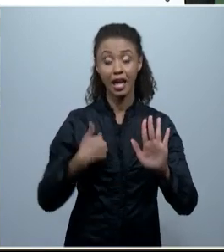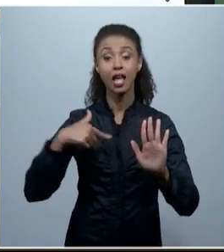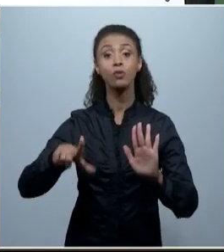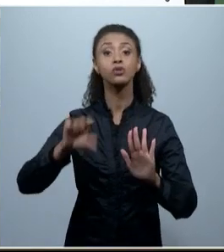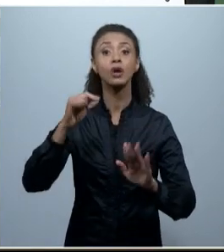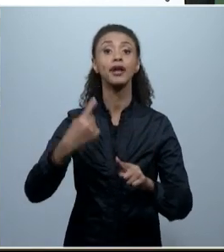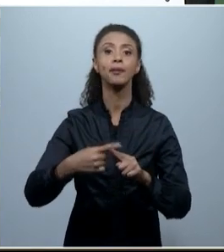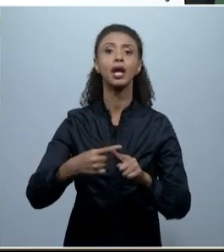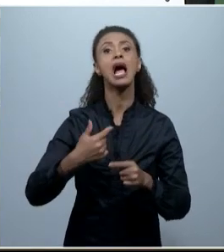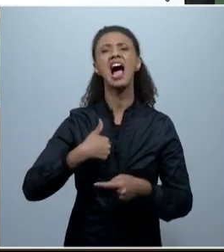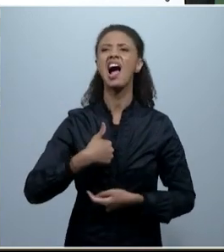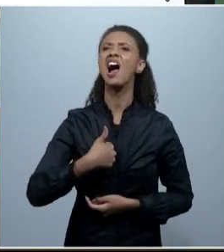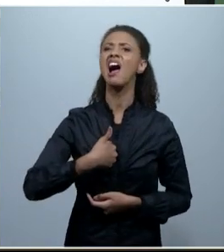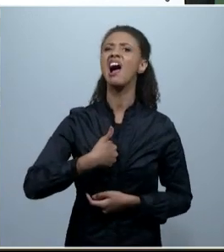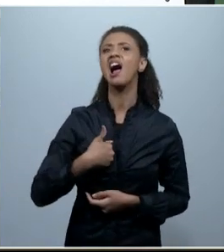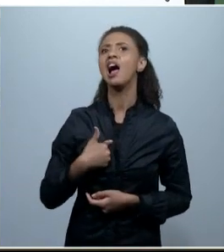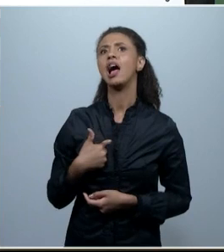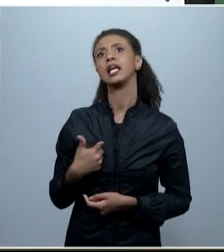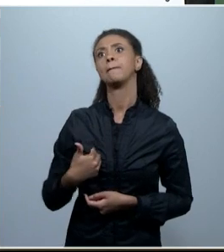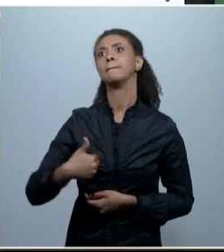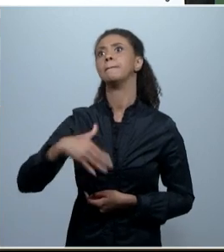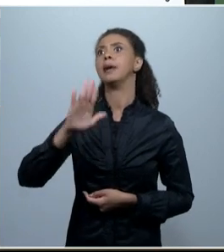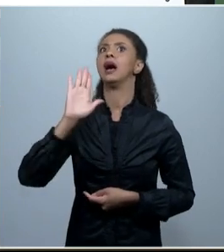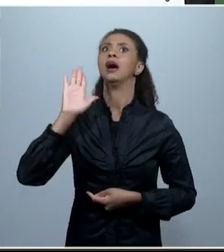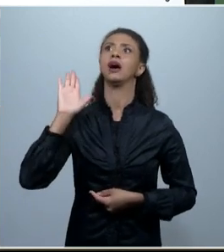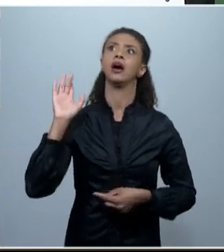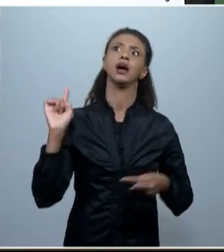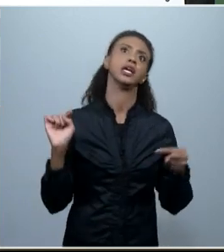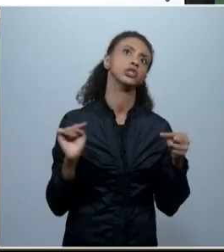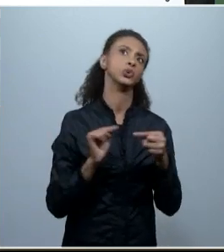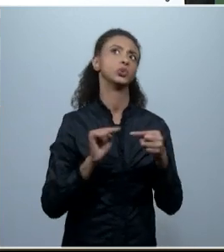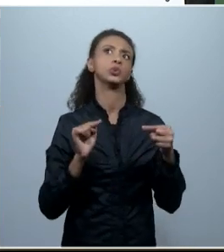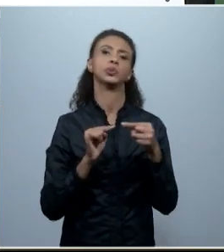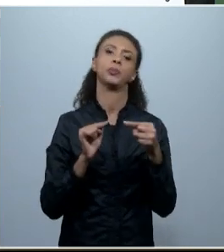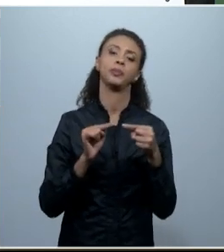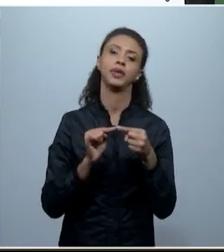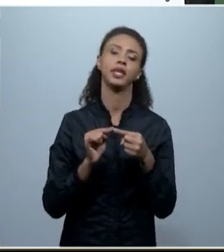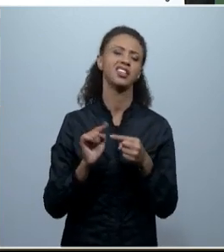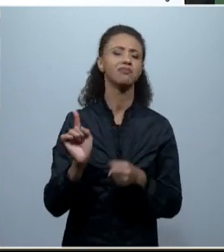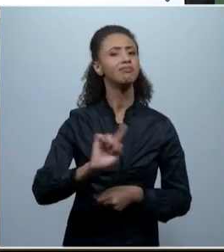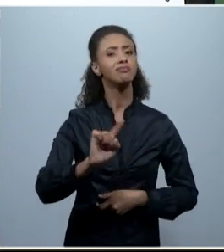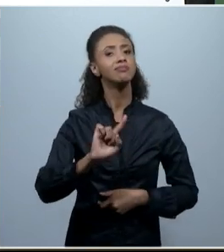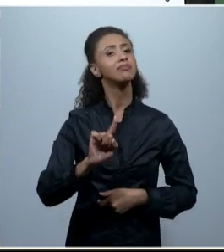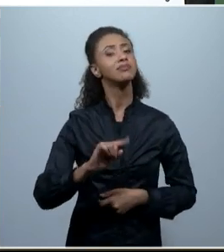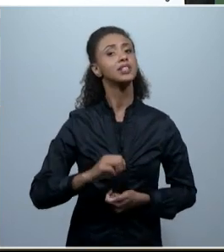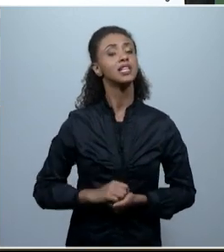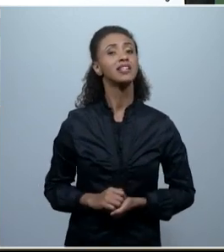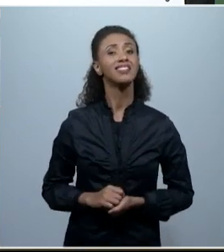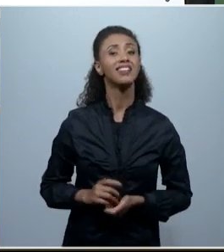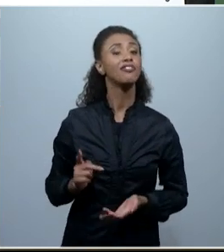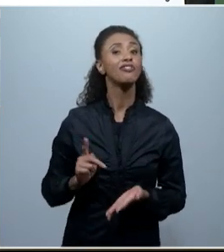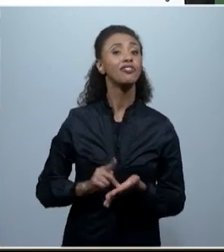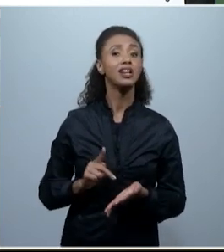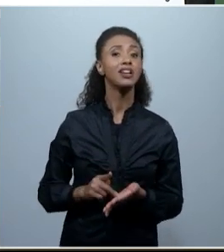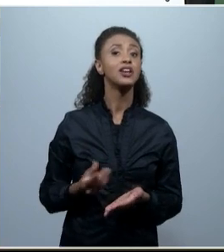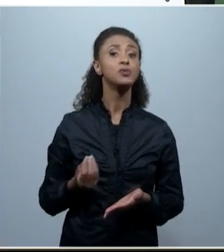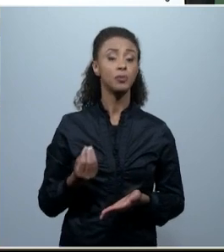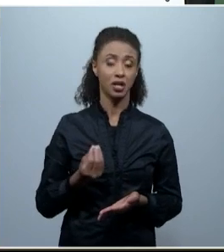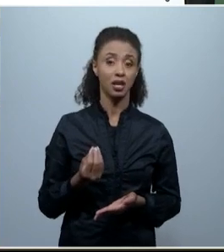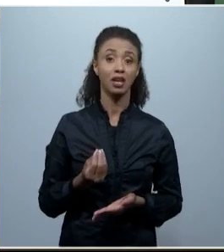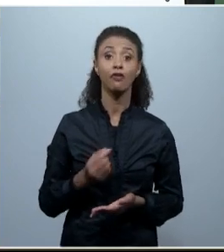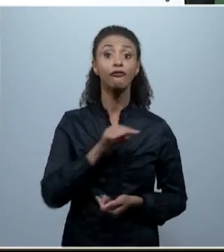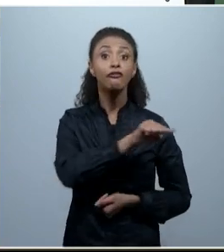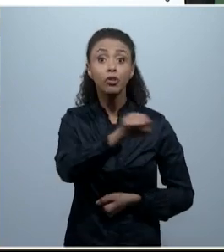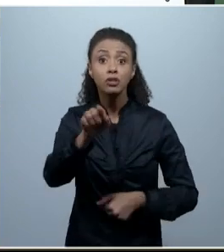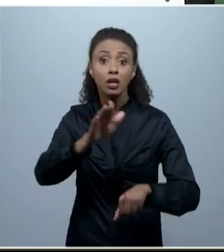acho que esses são os mais representativos mas porque há por que eu recebi essa pergunta direta